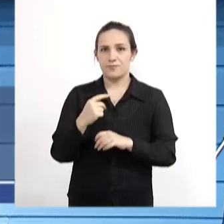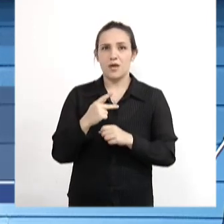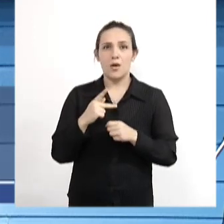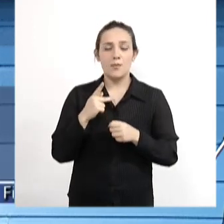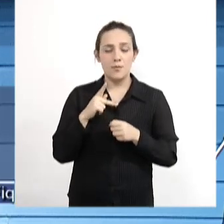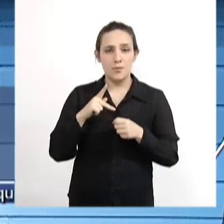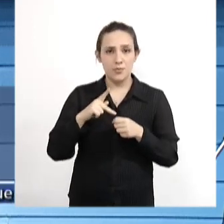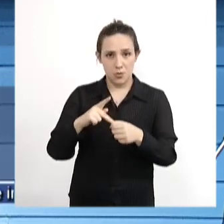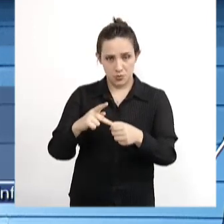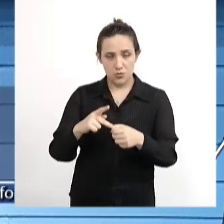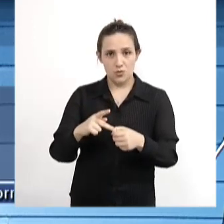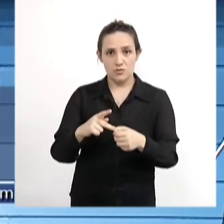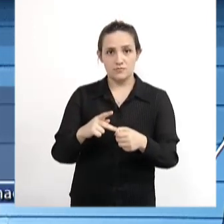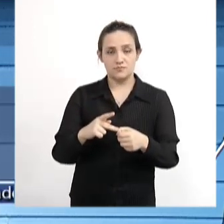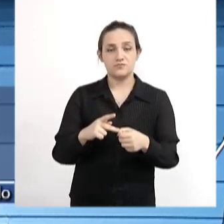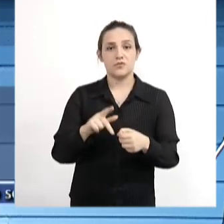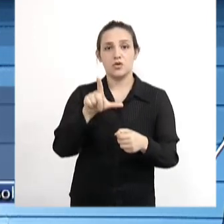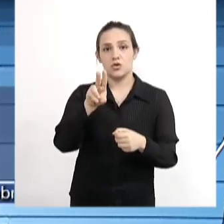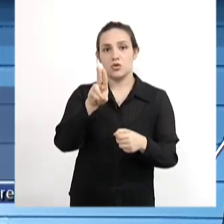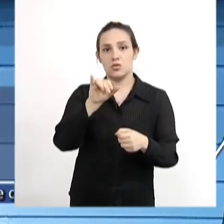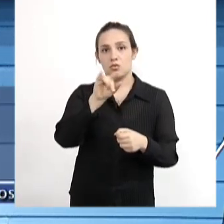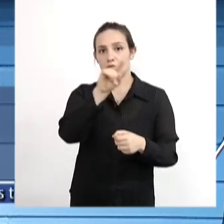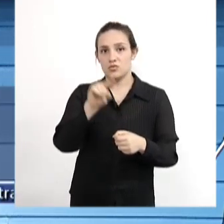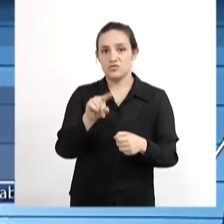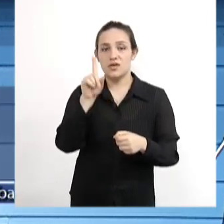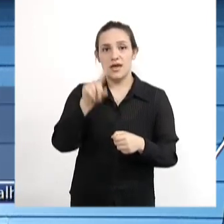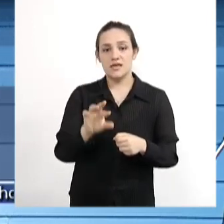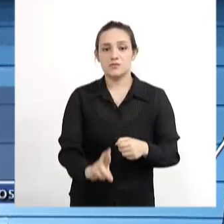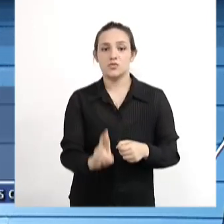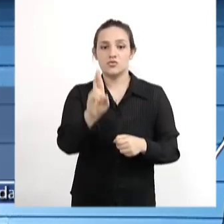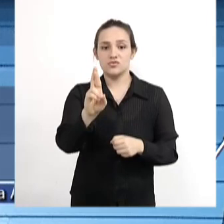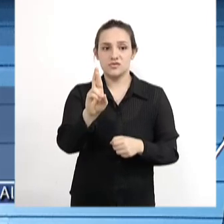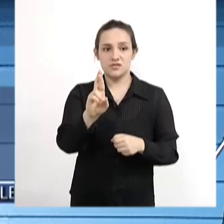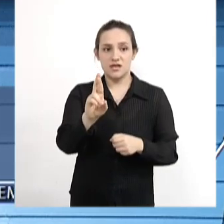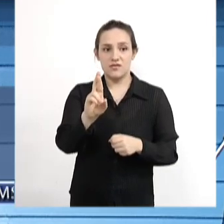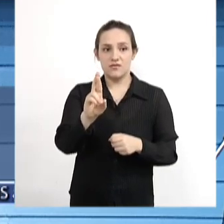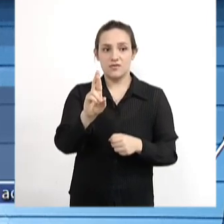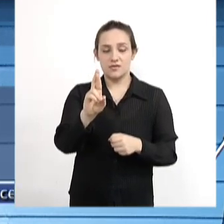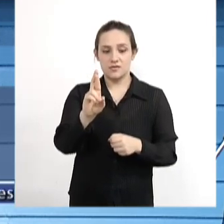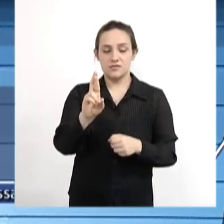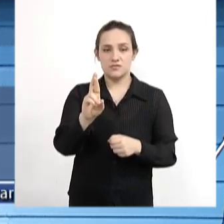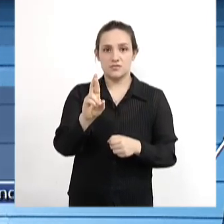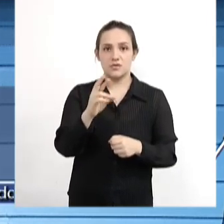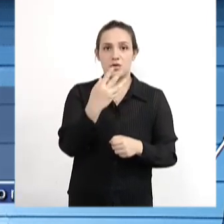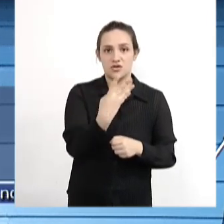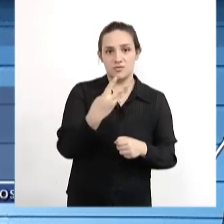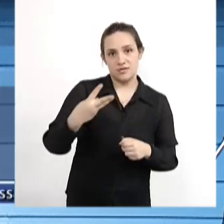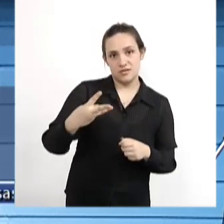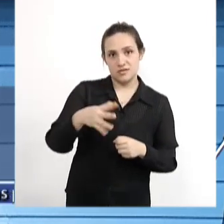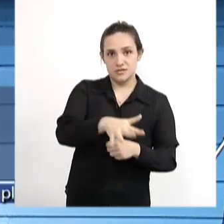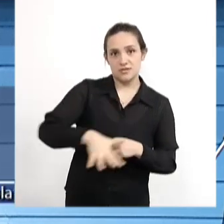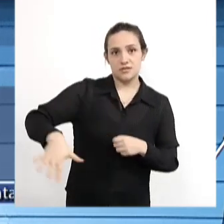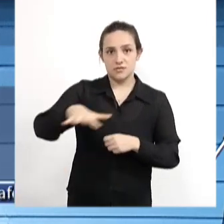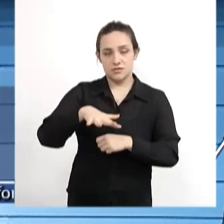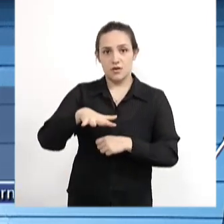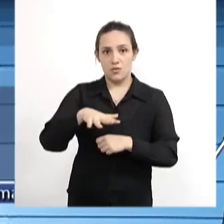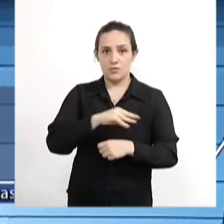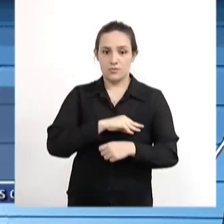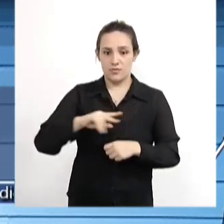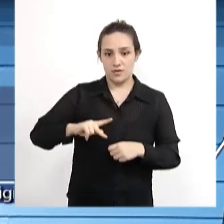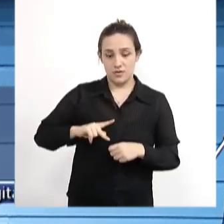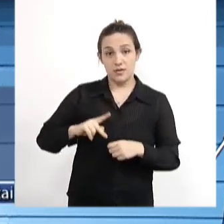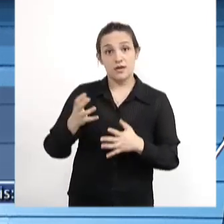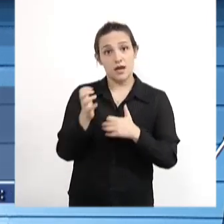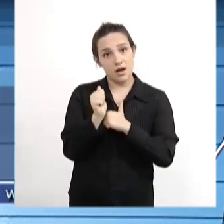de Almeida, titular da 43ª Promotoria de Justiça da Comarca de Campo Grande, para acompanhar